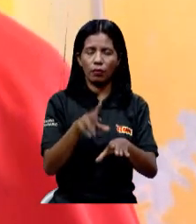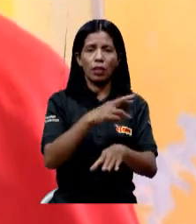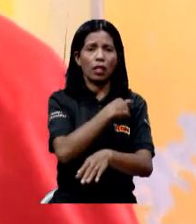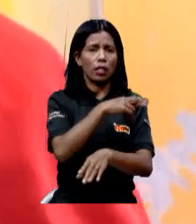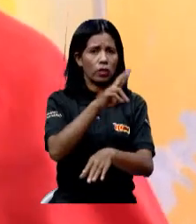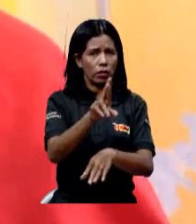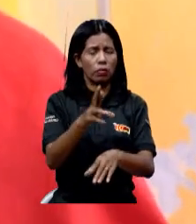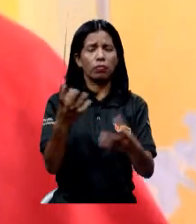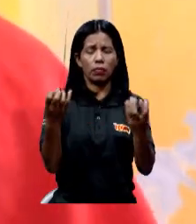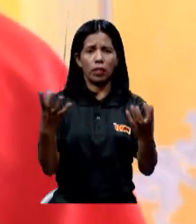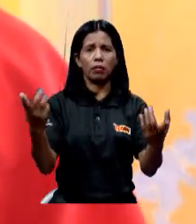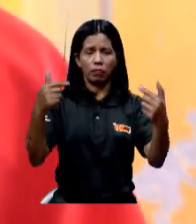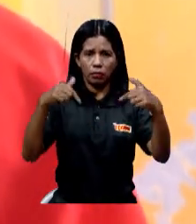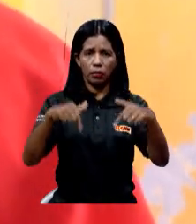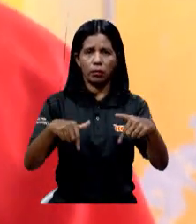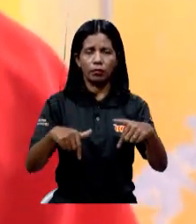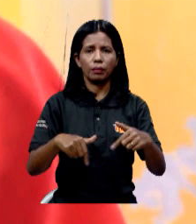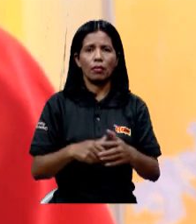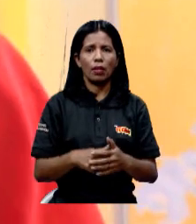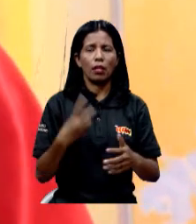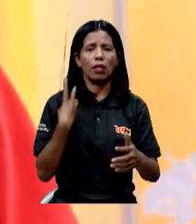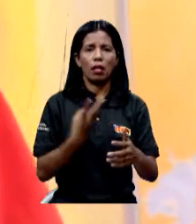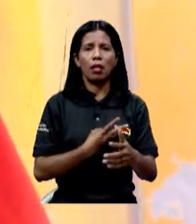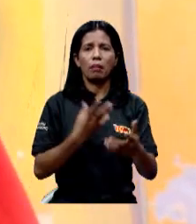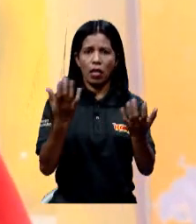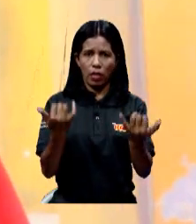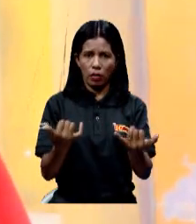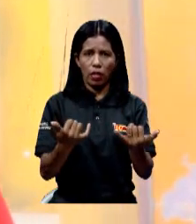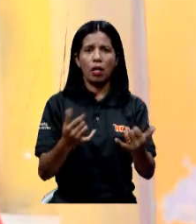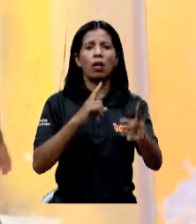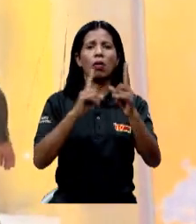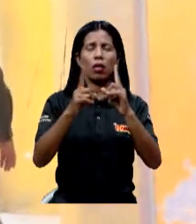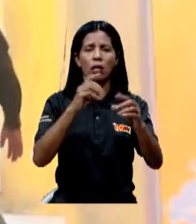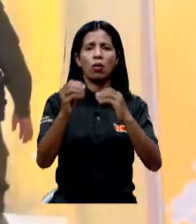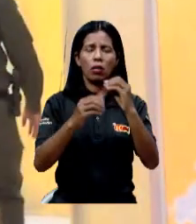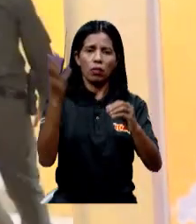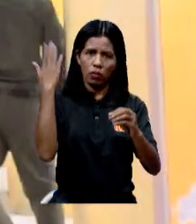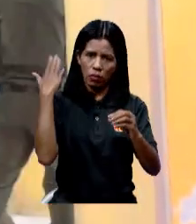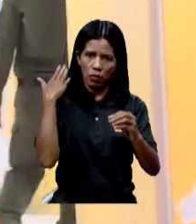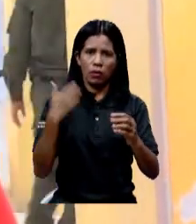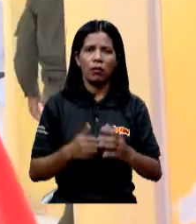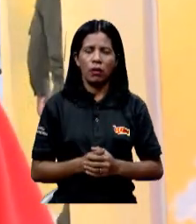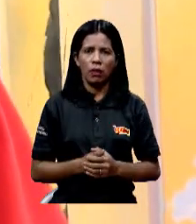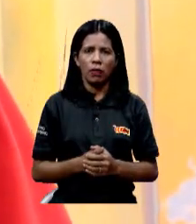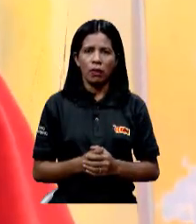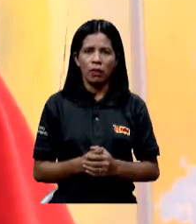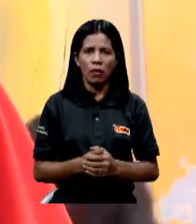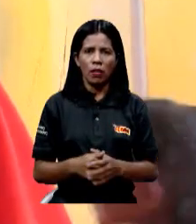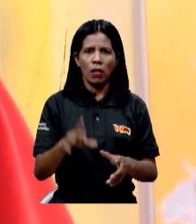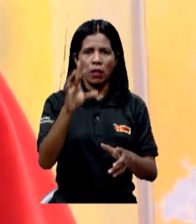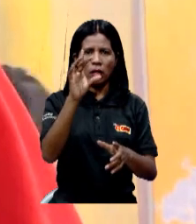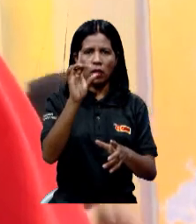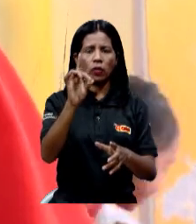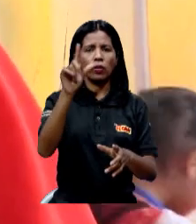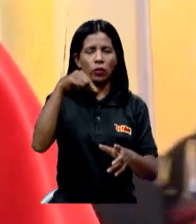para nebe la barak na seita tu então a mi agora da ne quali ela uluk non oitavo né oitavo